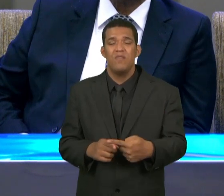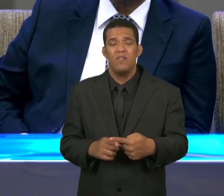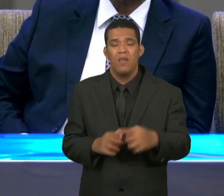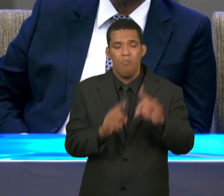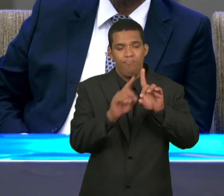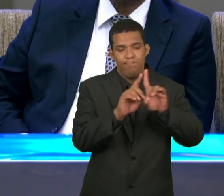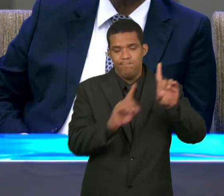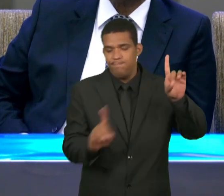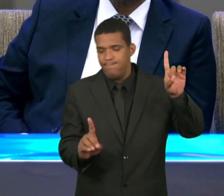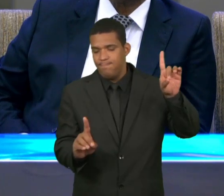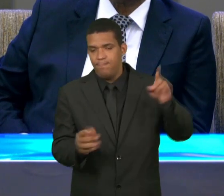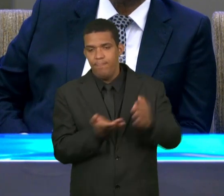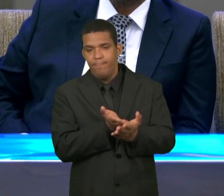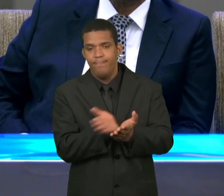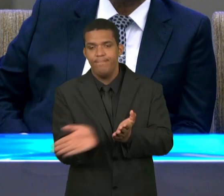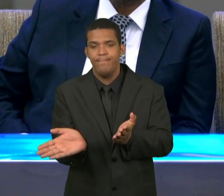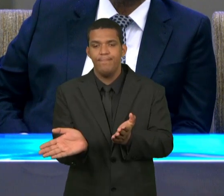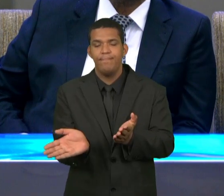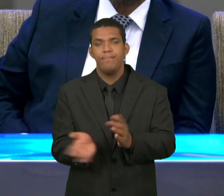Cristo.